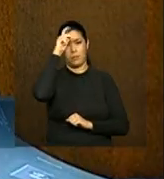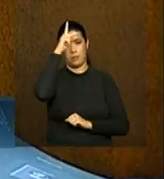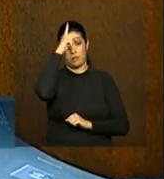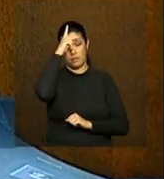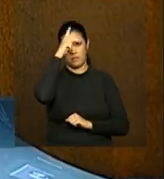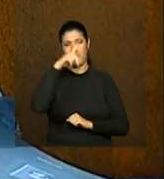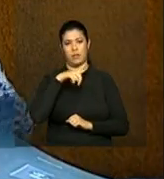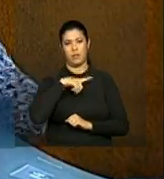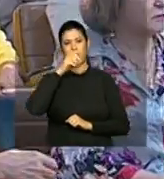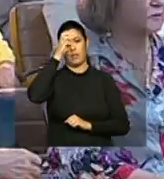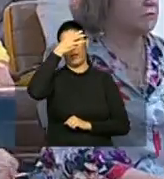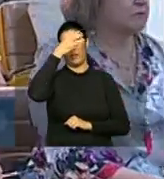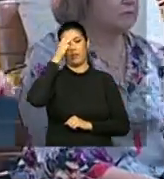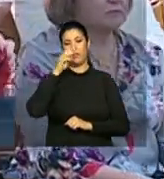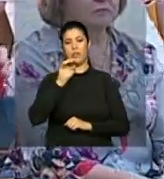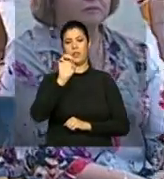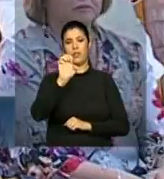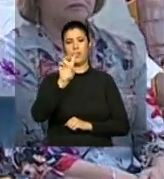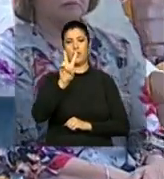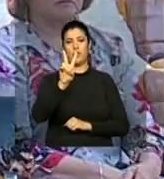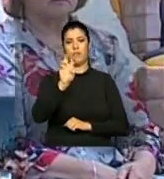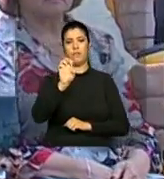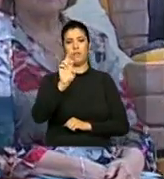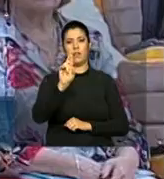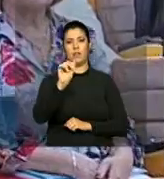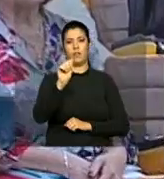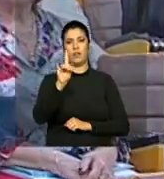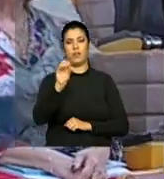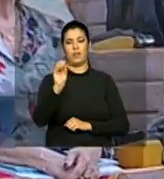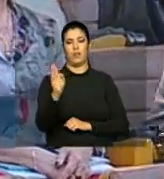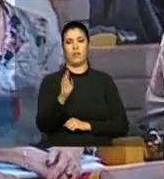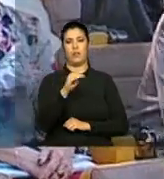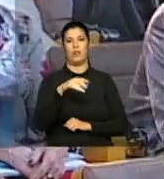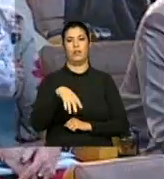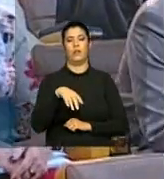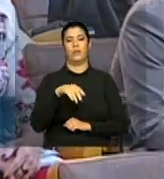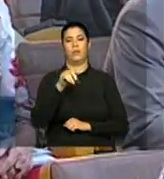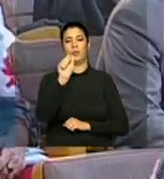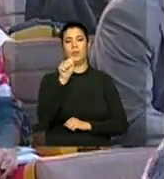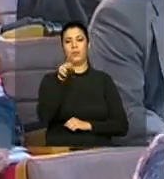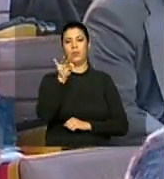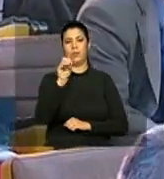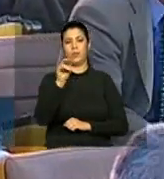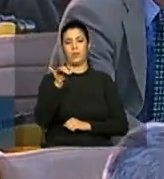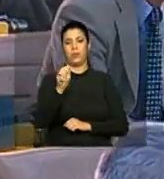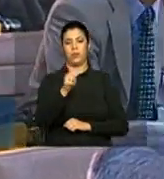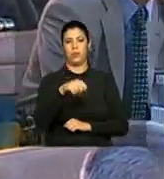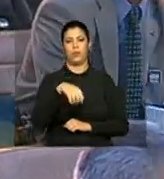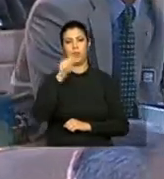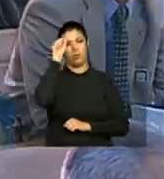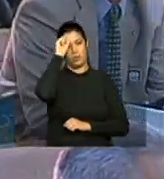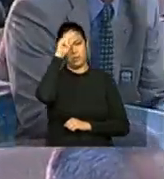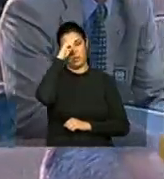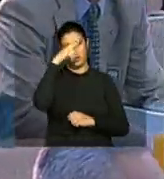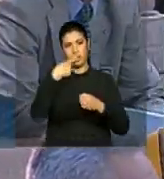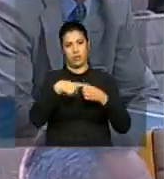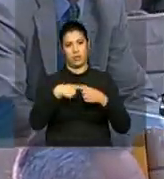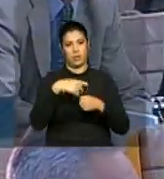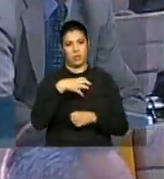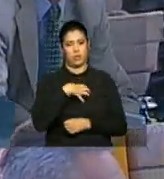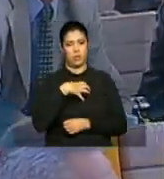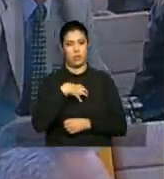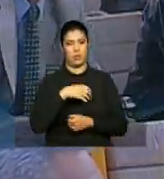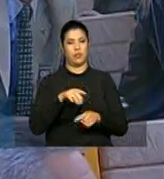Oeste, Everaldo Luís Casonato, Antônio Carlos Pain Cardoso, prefeito de Amélia Rodrigues na